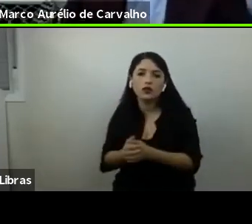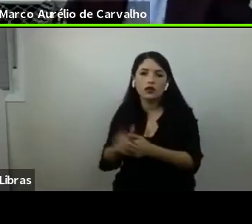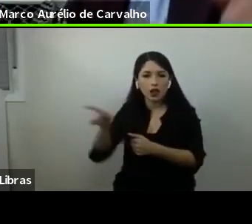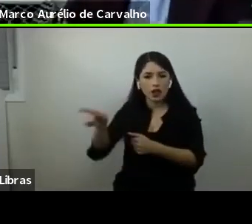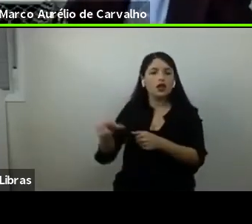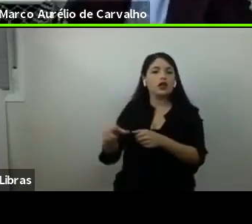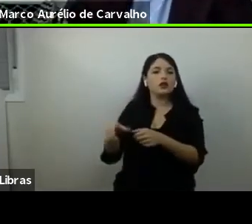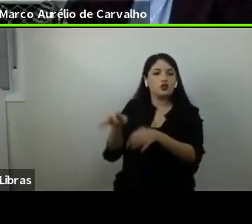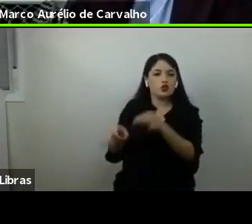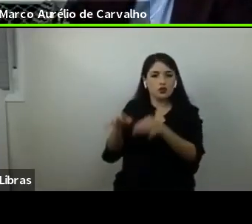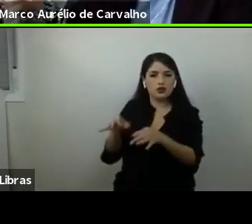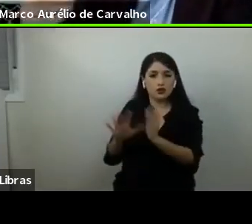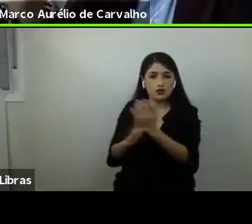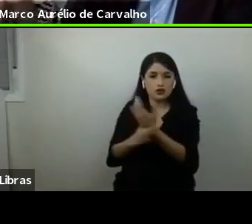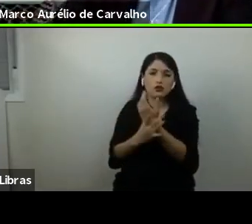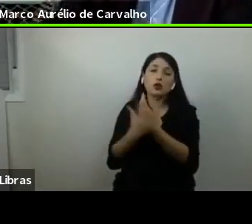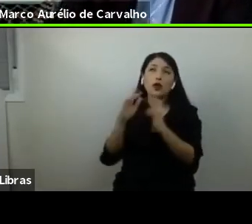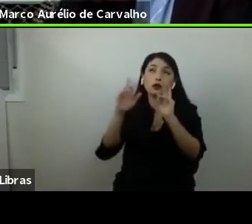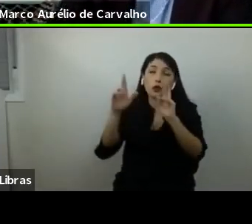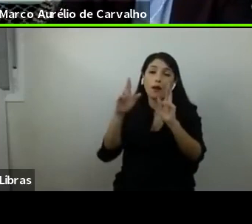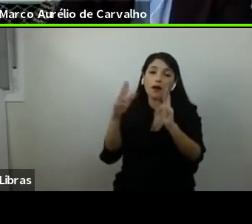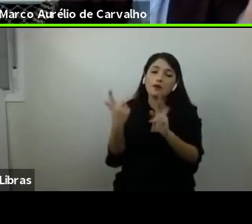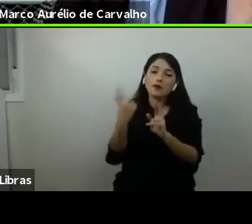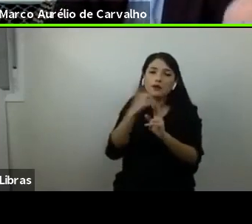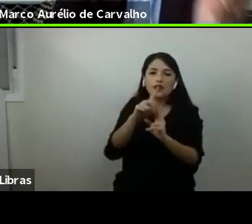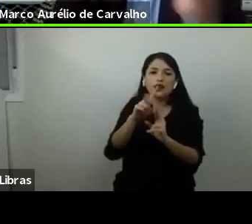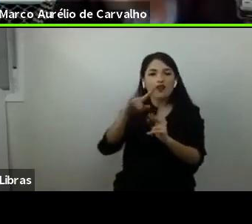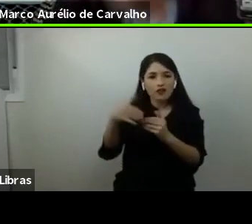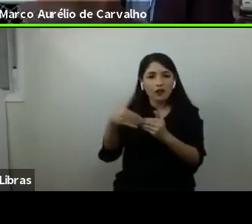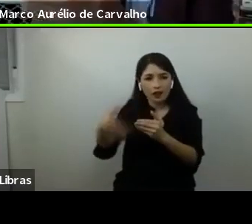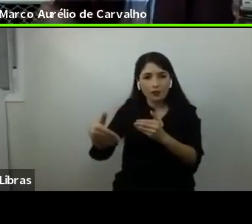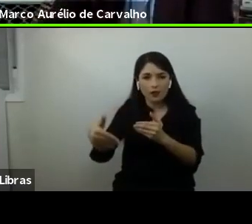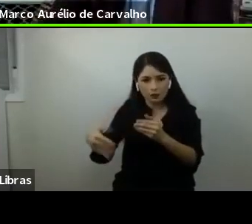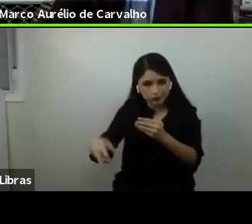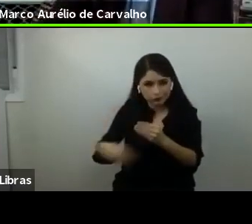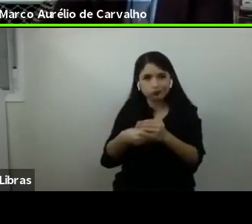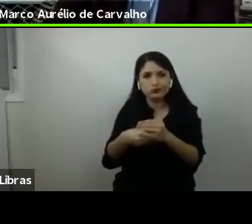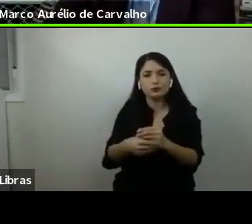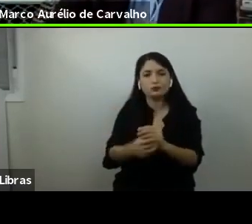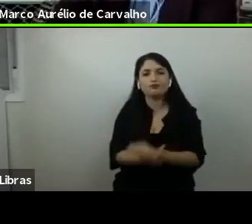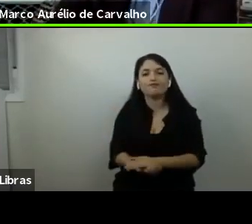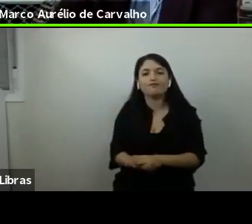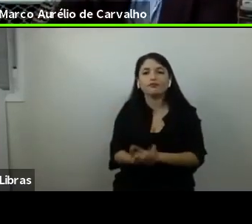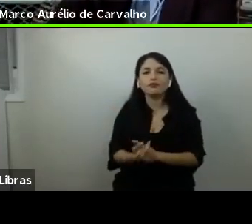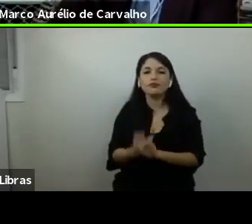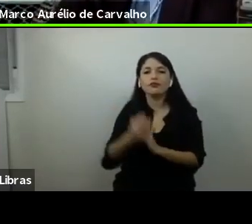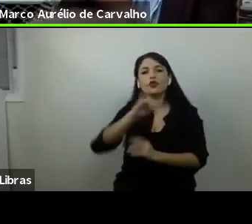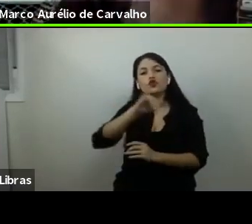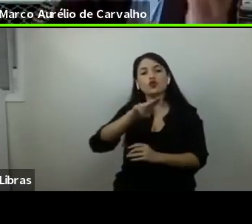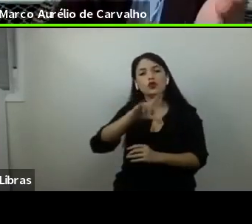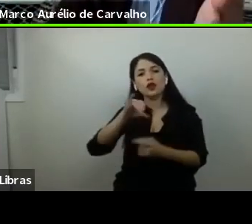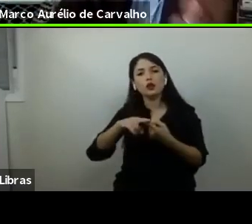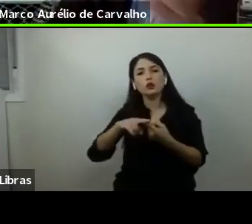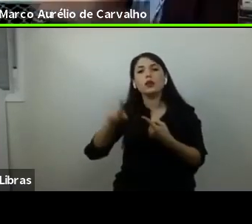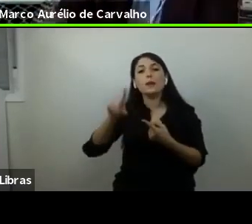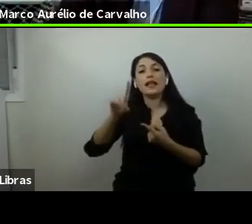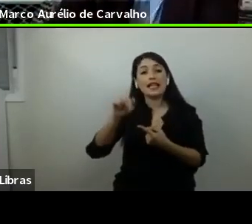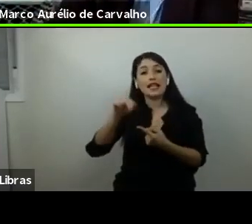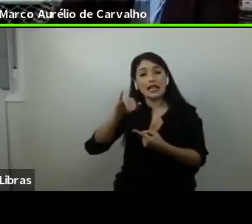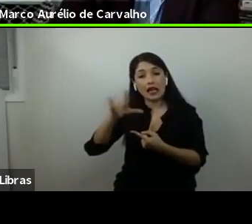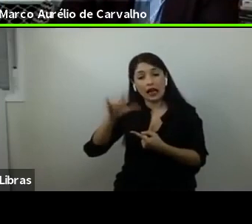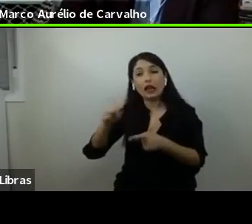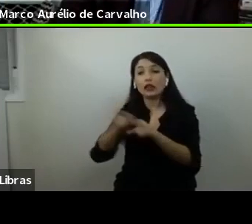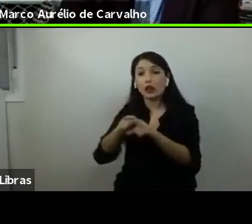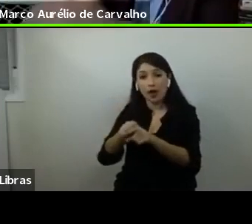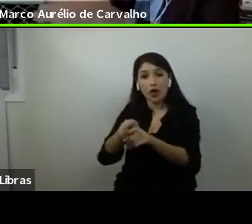que a gente espera que seja, inclusive, implementado em breve. Então, na figura do Juliano Breda, da Daniela Teixeira, que também é uma conselheira federal da